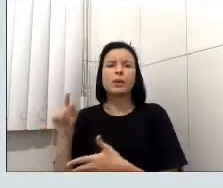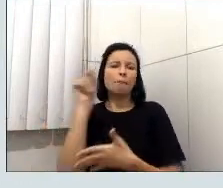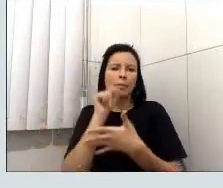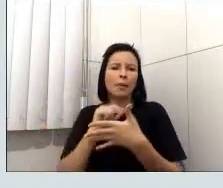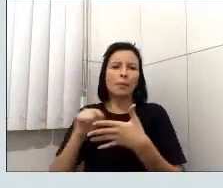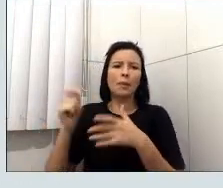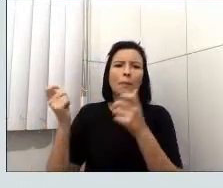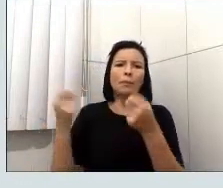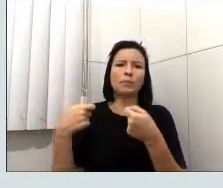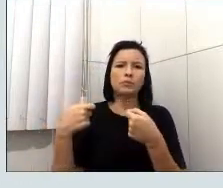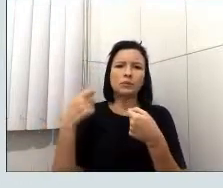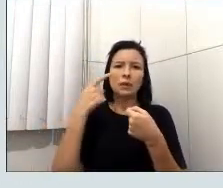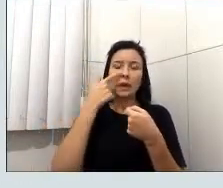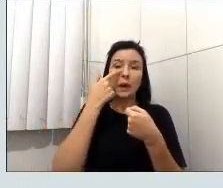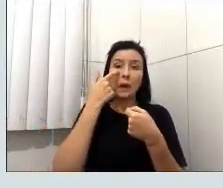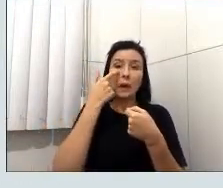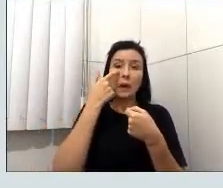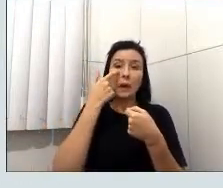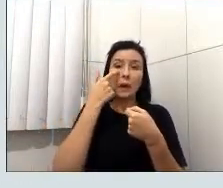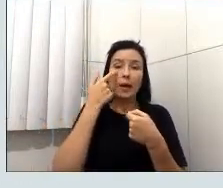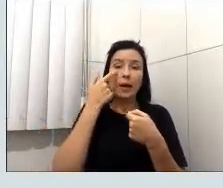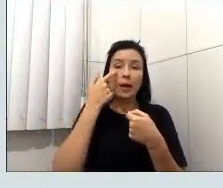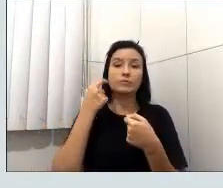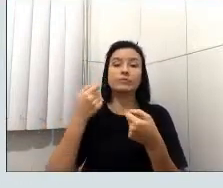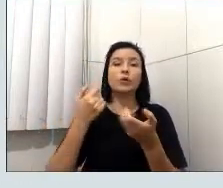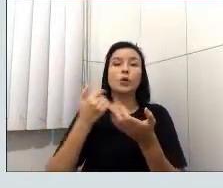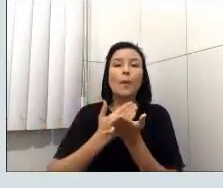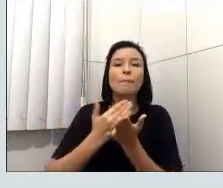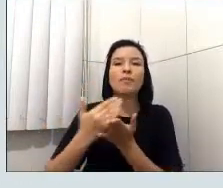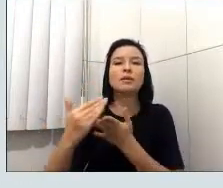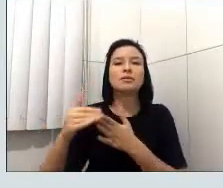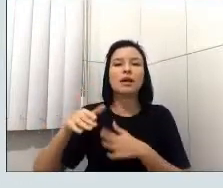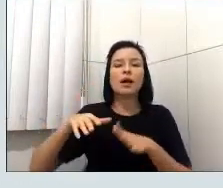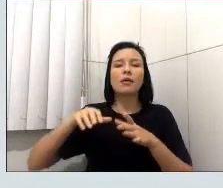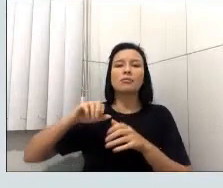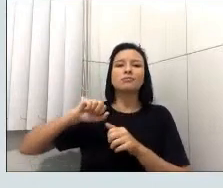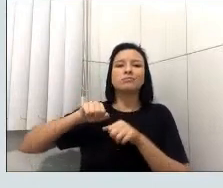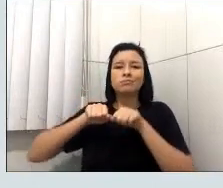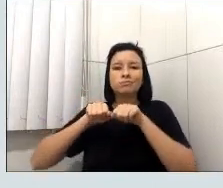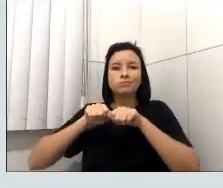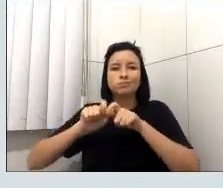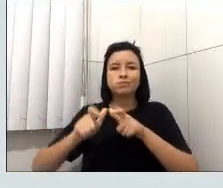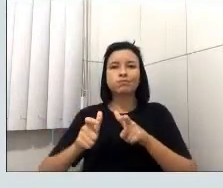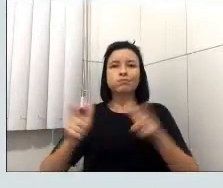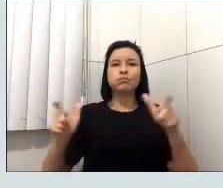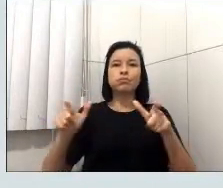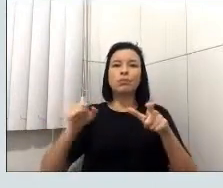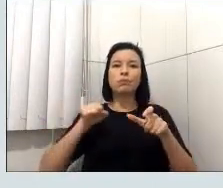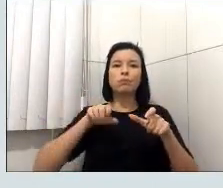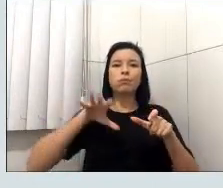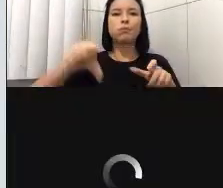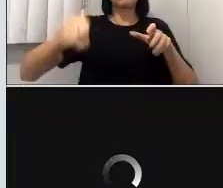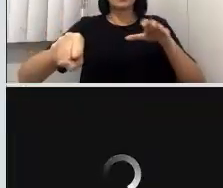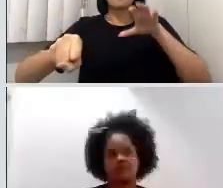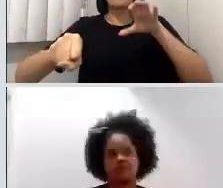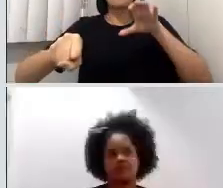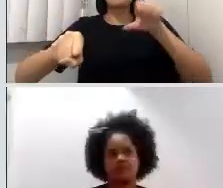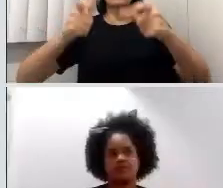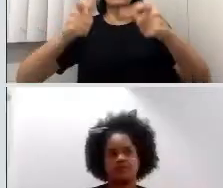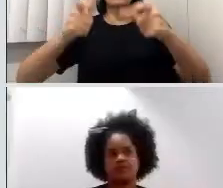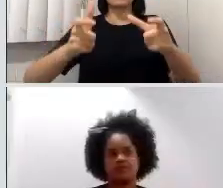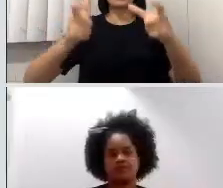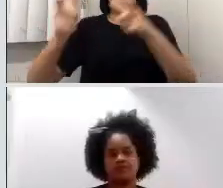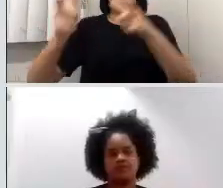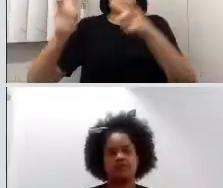permitem que eles vão expandindo, tomando posse de mais territórios e exigindo que os